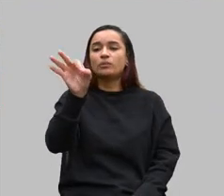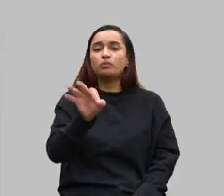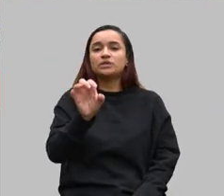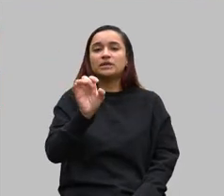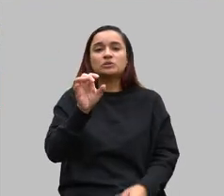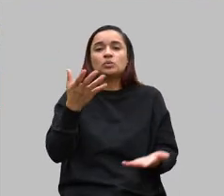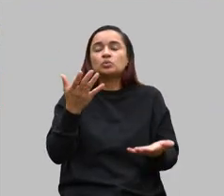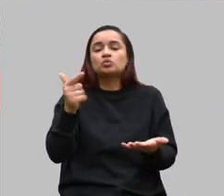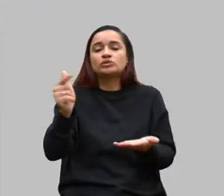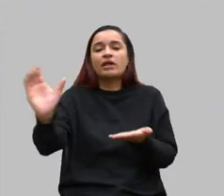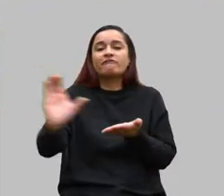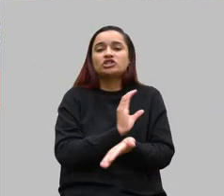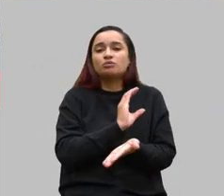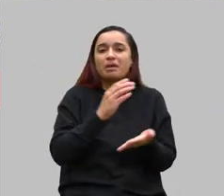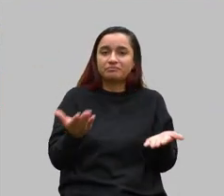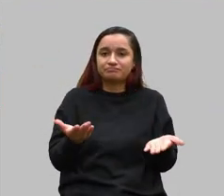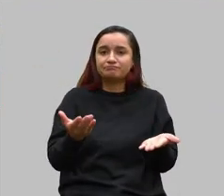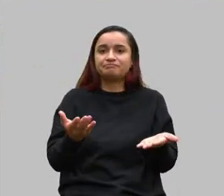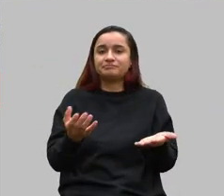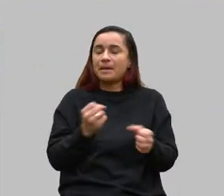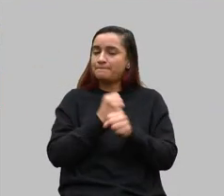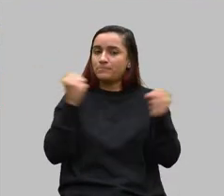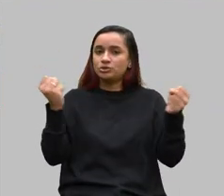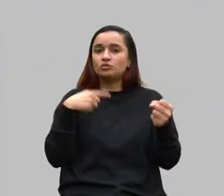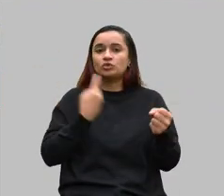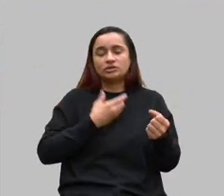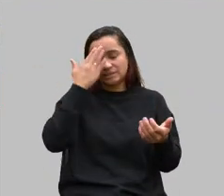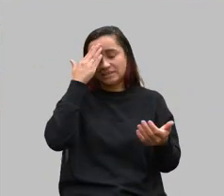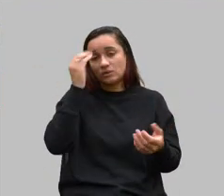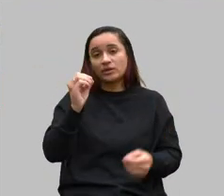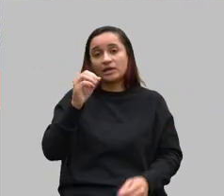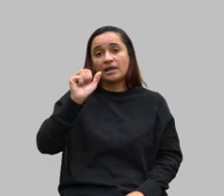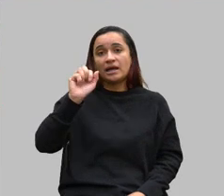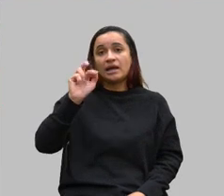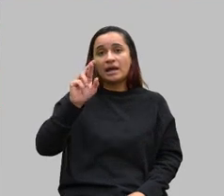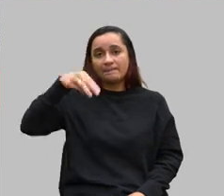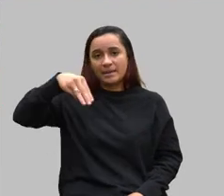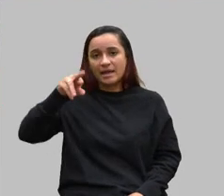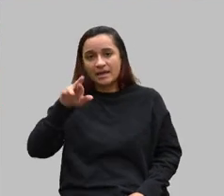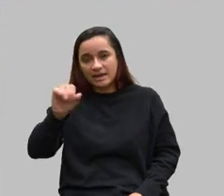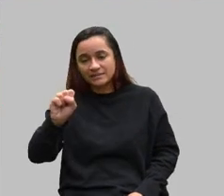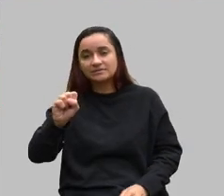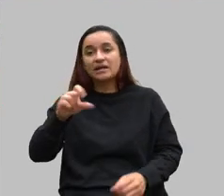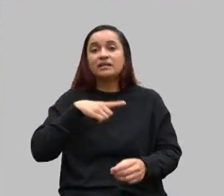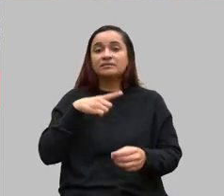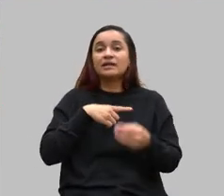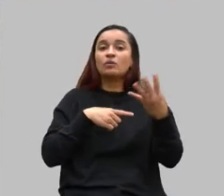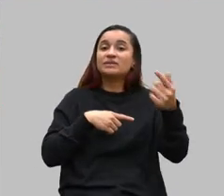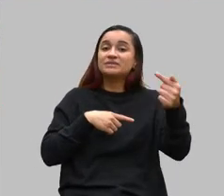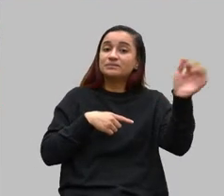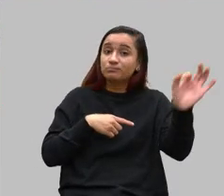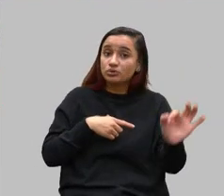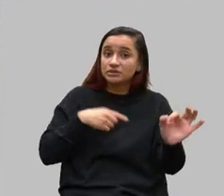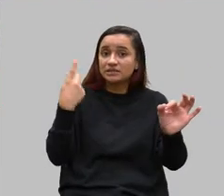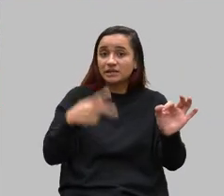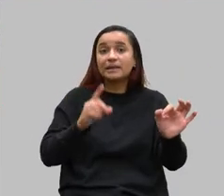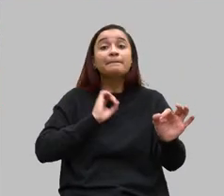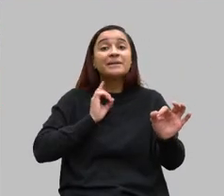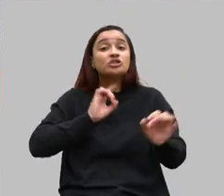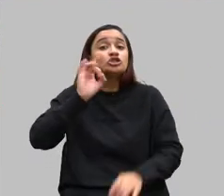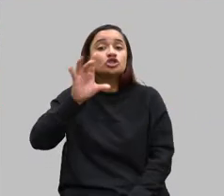é inadmissível nós entendemos que mrss que tem 47% de sua malha passa em Minas Gerais apenas